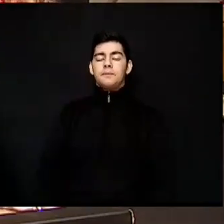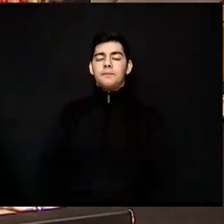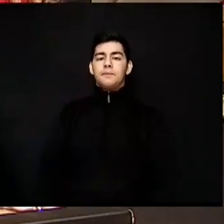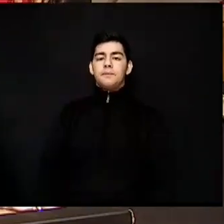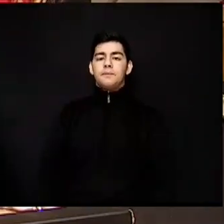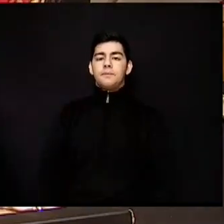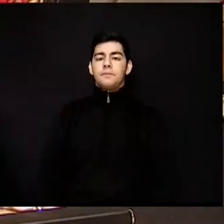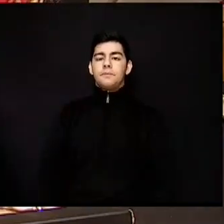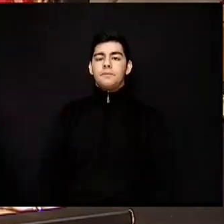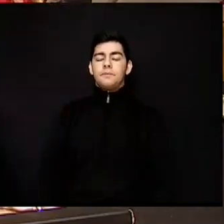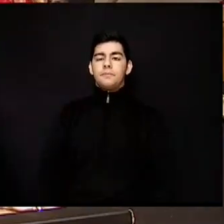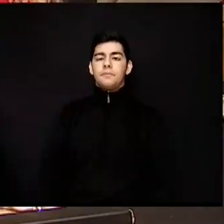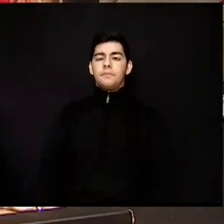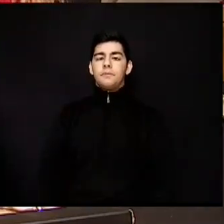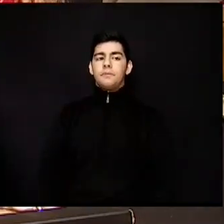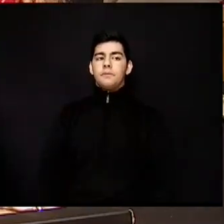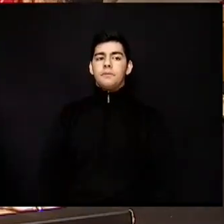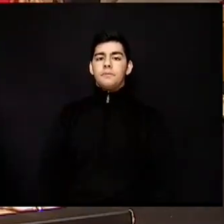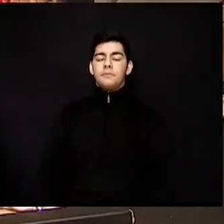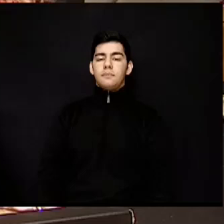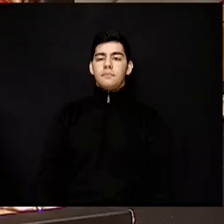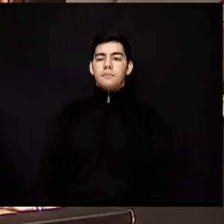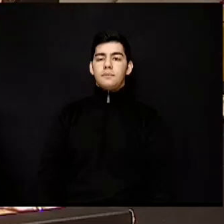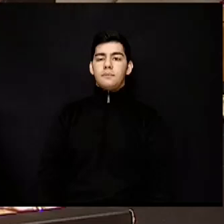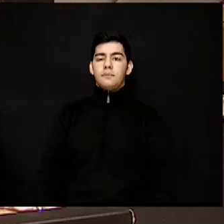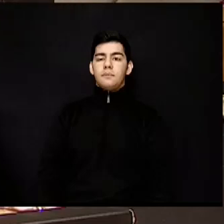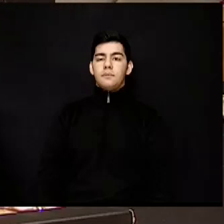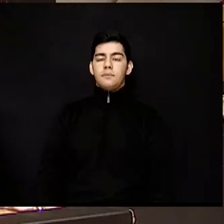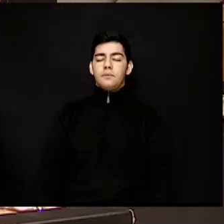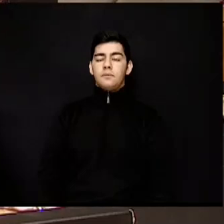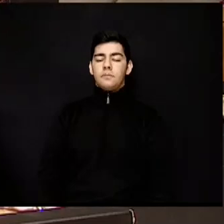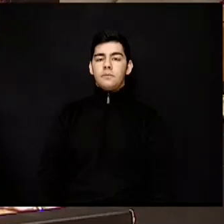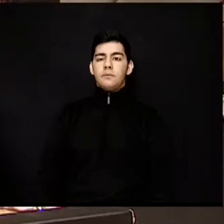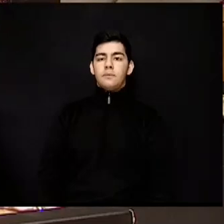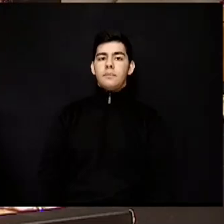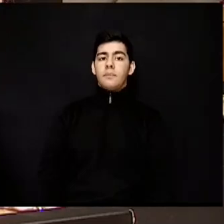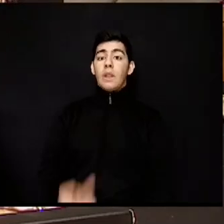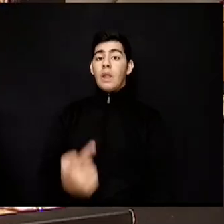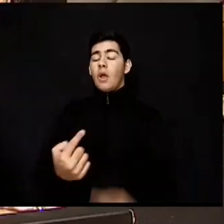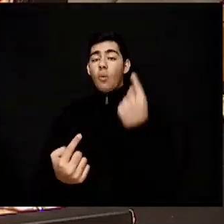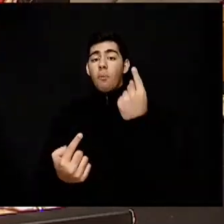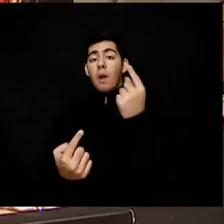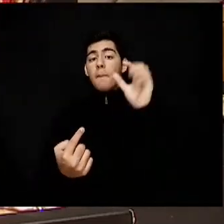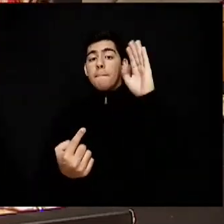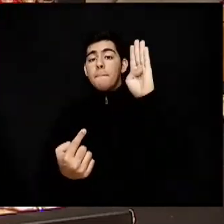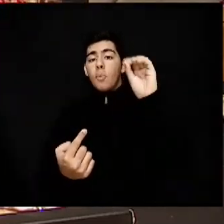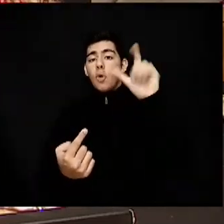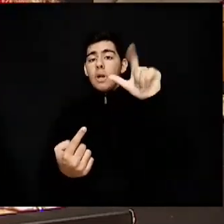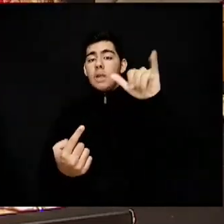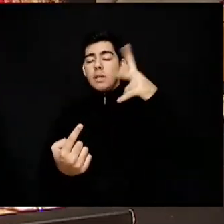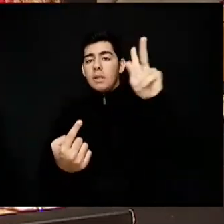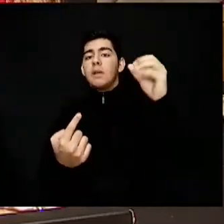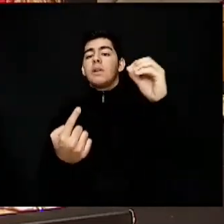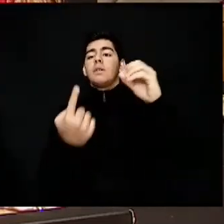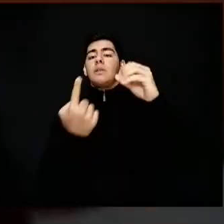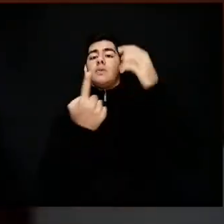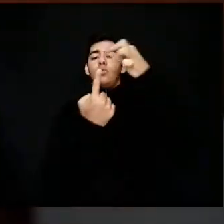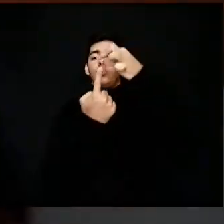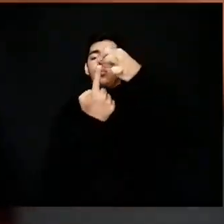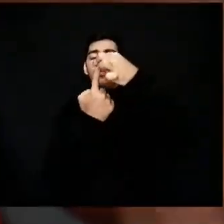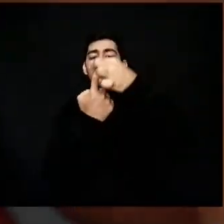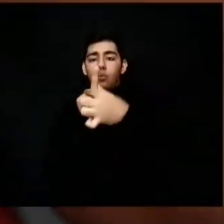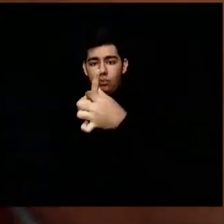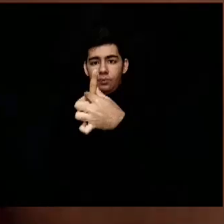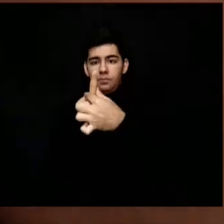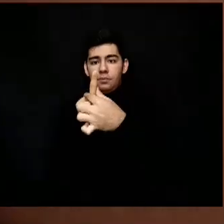A gente coloca uma bolinha, no caso. E aí é muito de acordo com o gosto. Eu vou